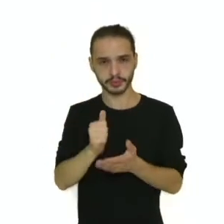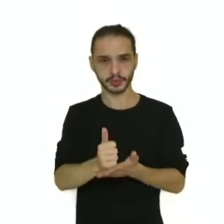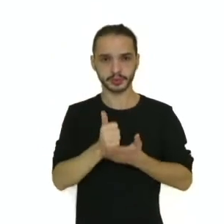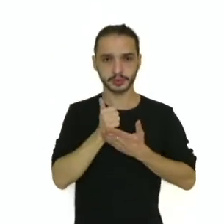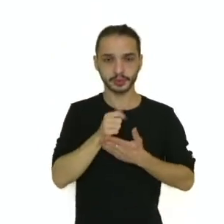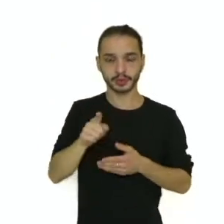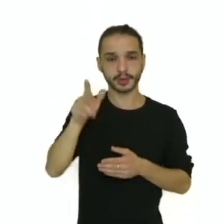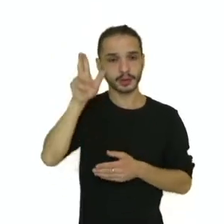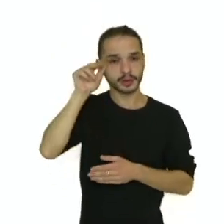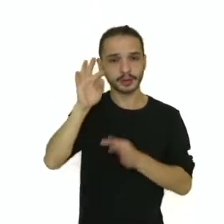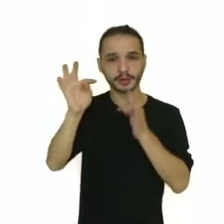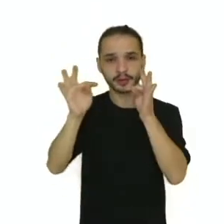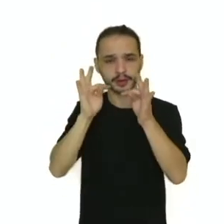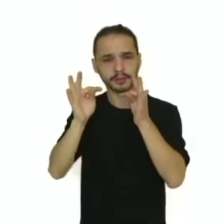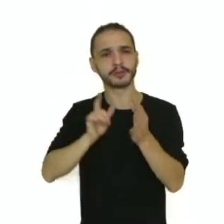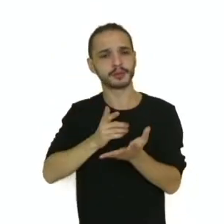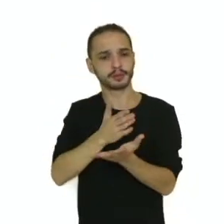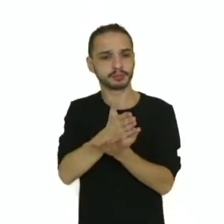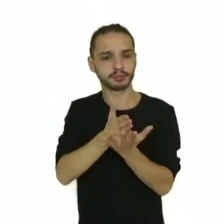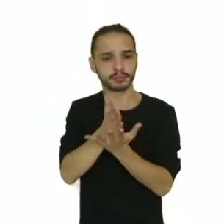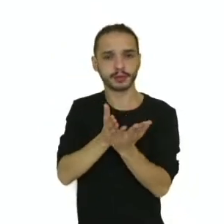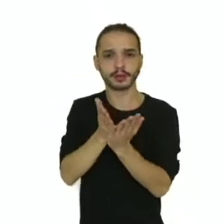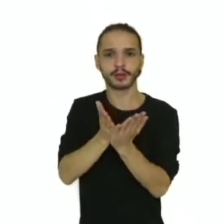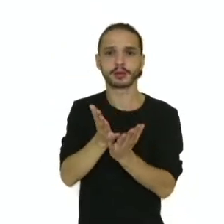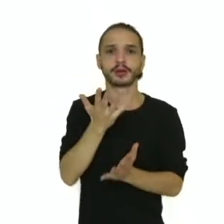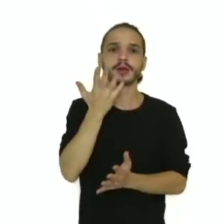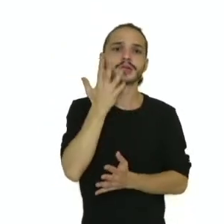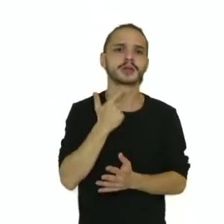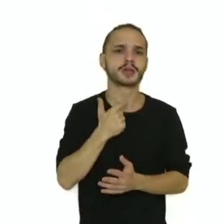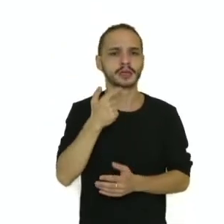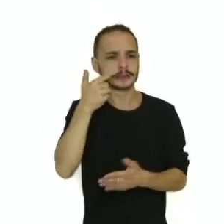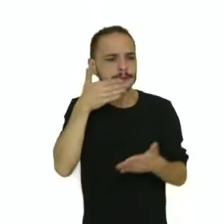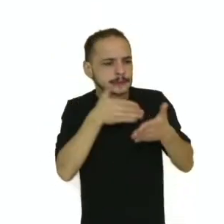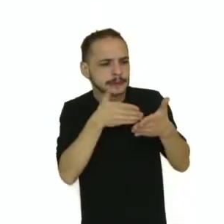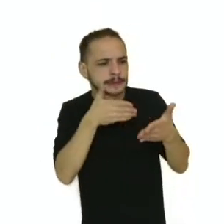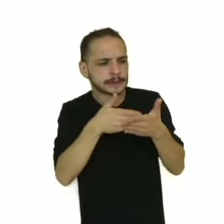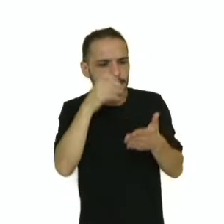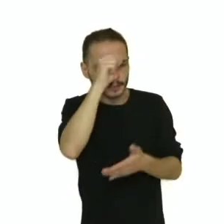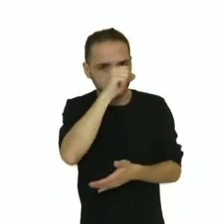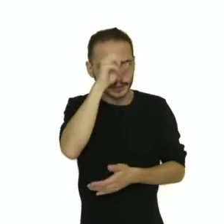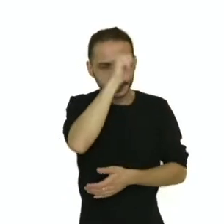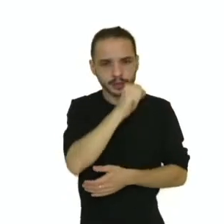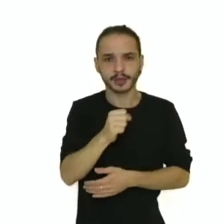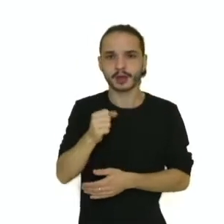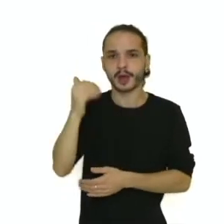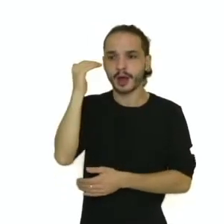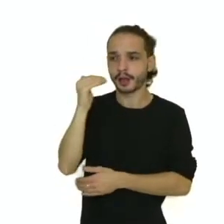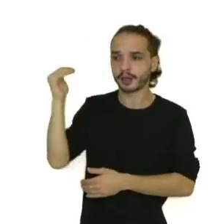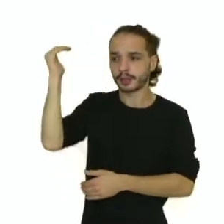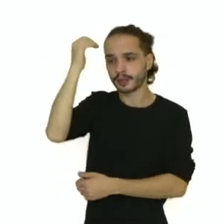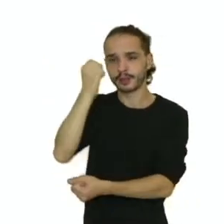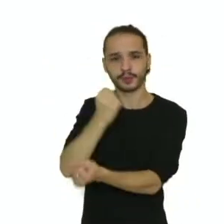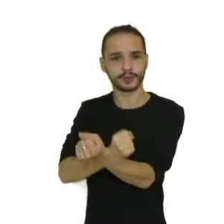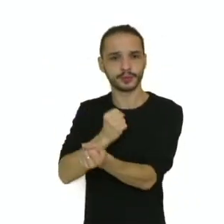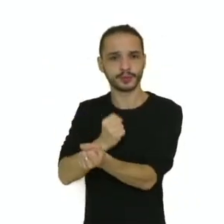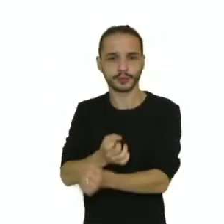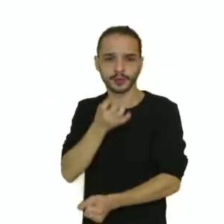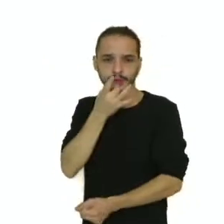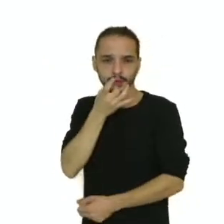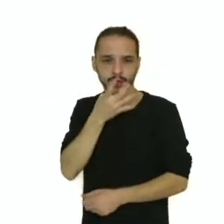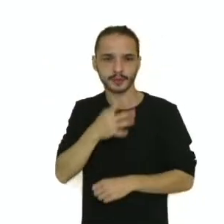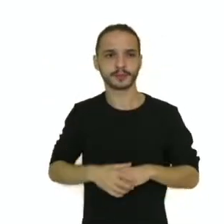abrange várias áreas. Crianças com problemas de aprendizagem, adultos com dependência química, explica. Ana